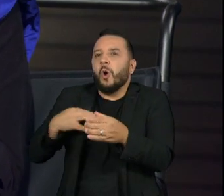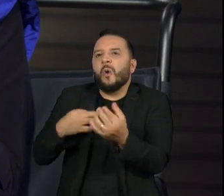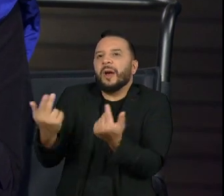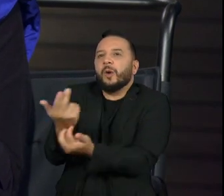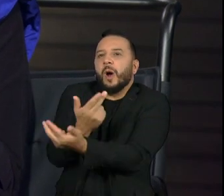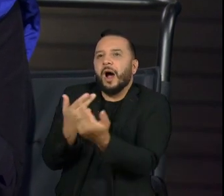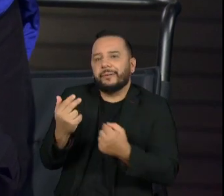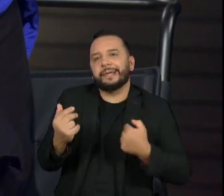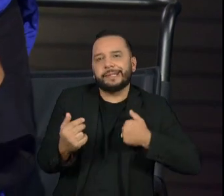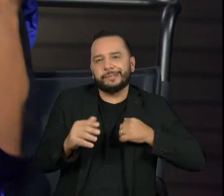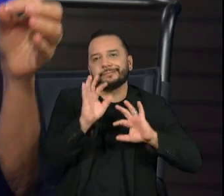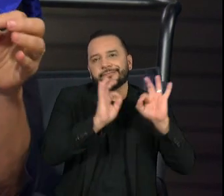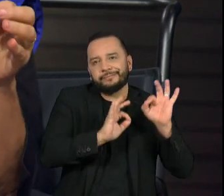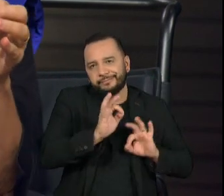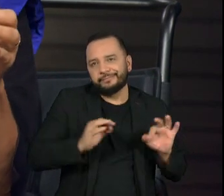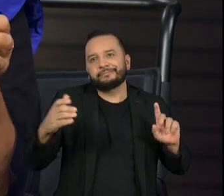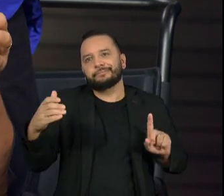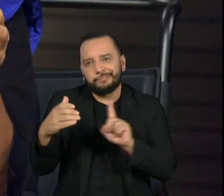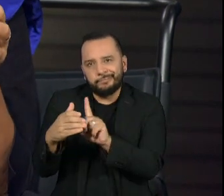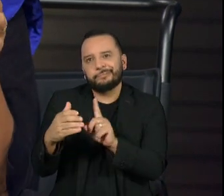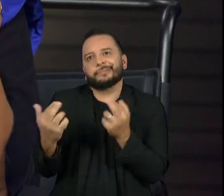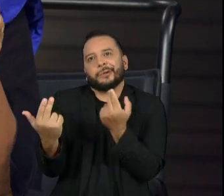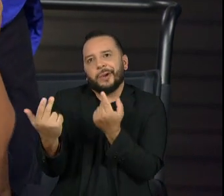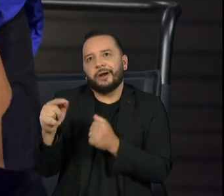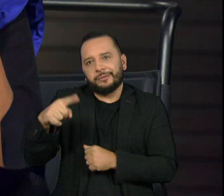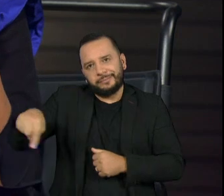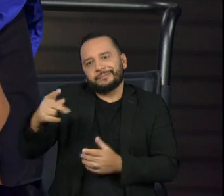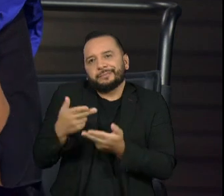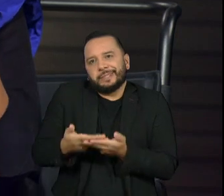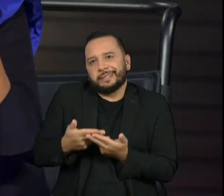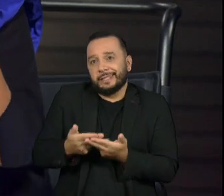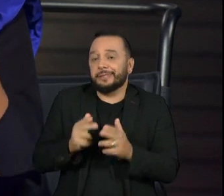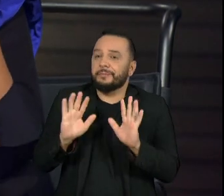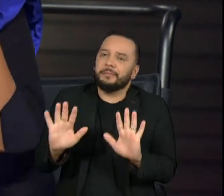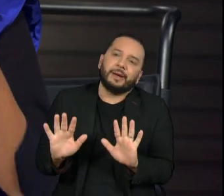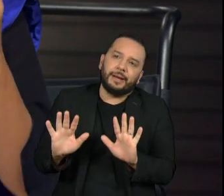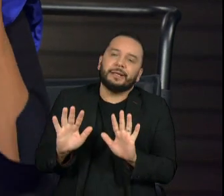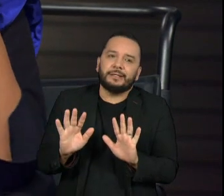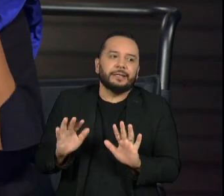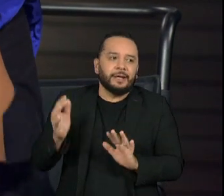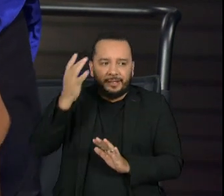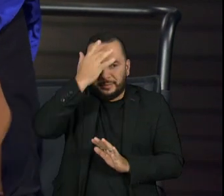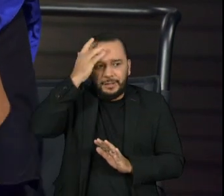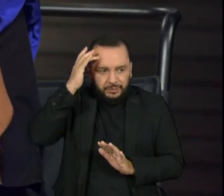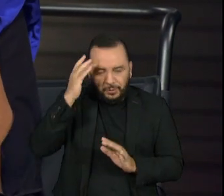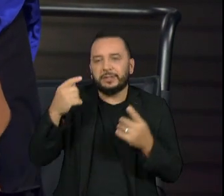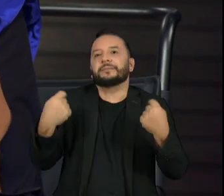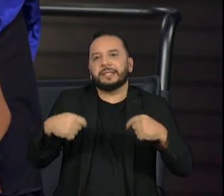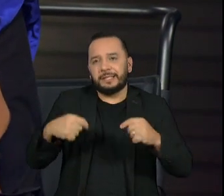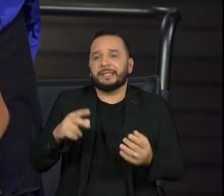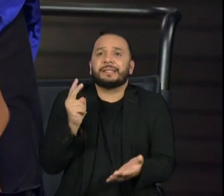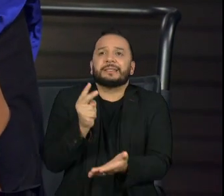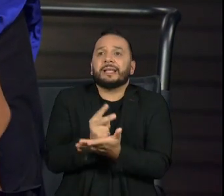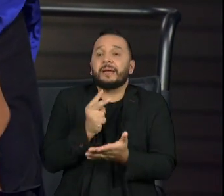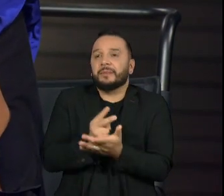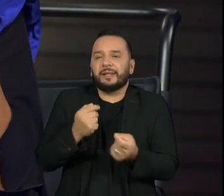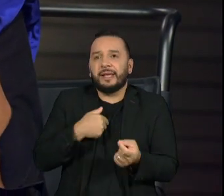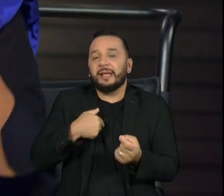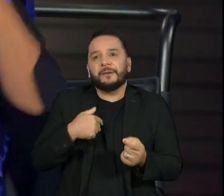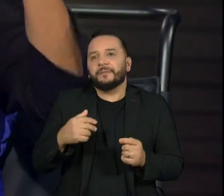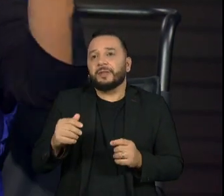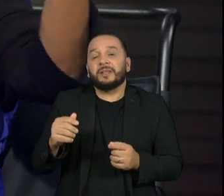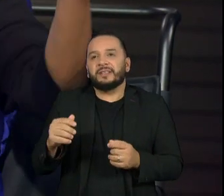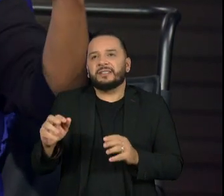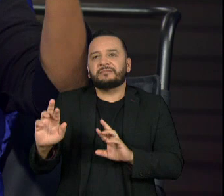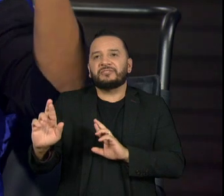não importa se é esse grupo ou esse grupo, mas na verdade as pessoas precisam sempre pertencer, elas não querem ser as